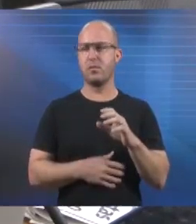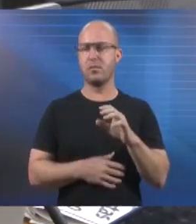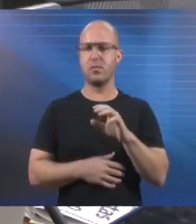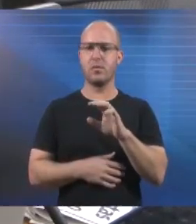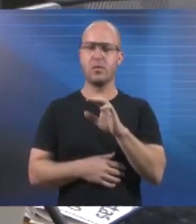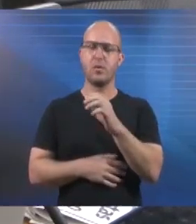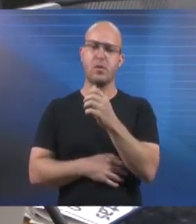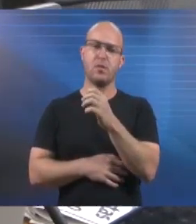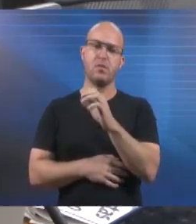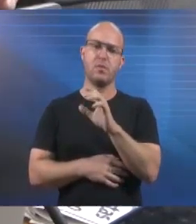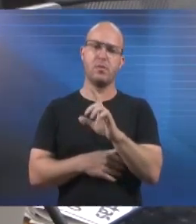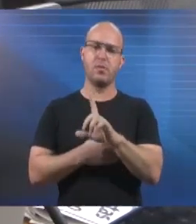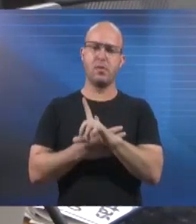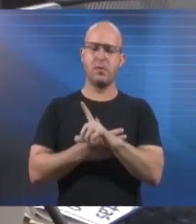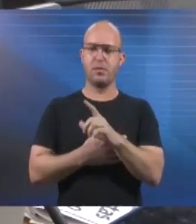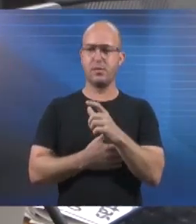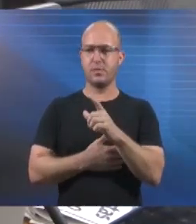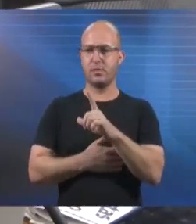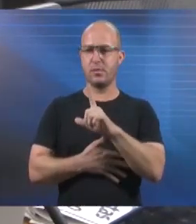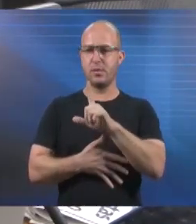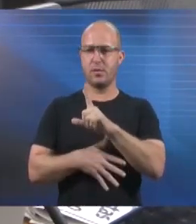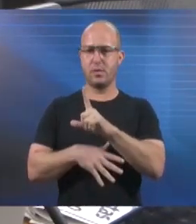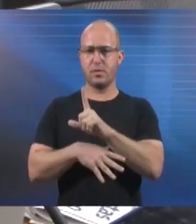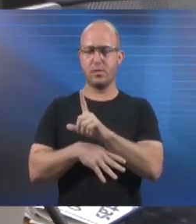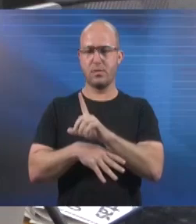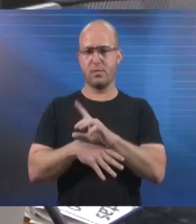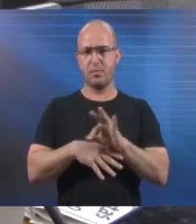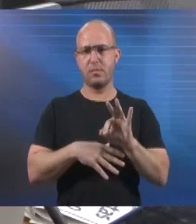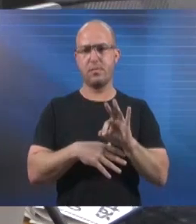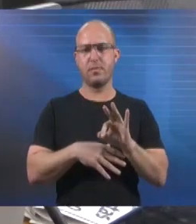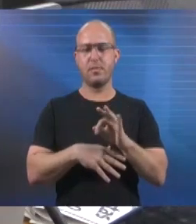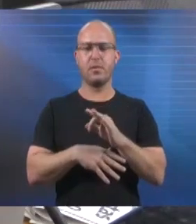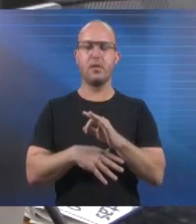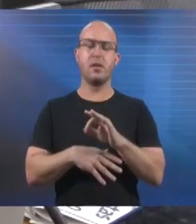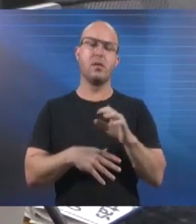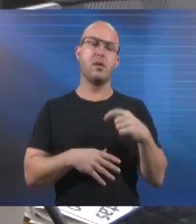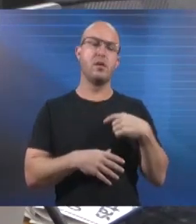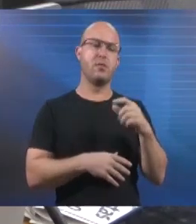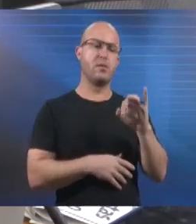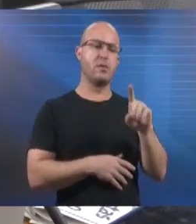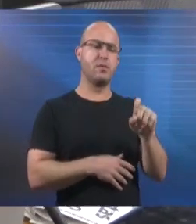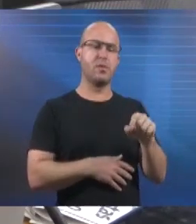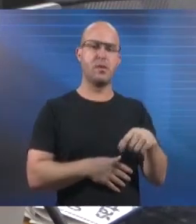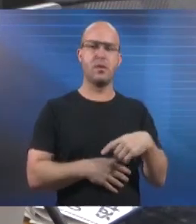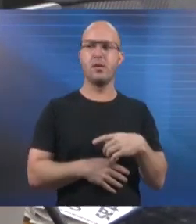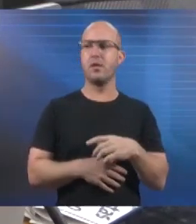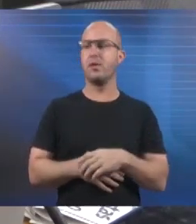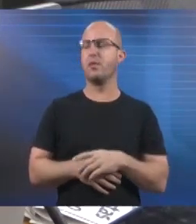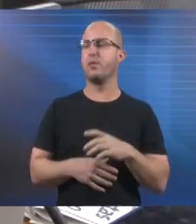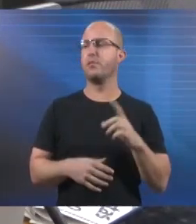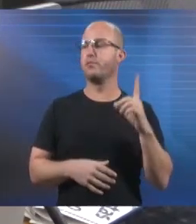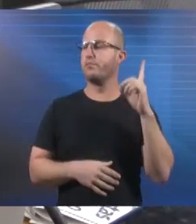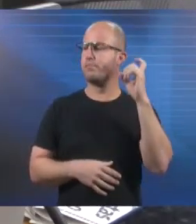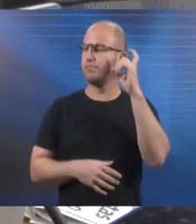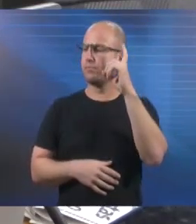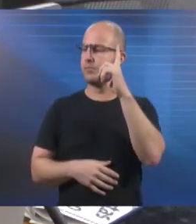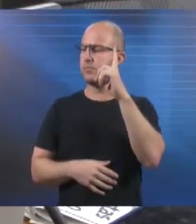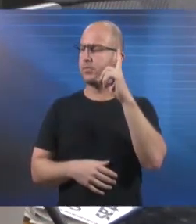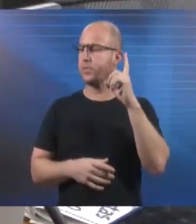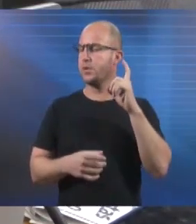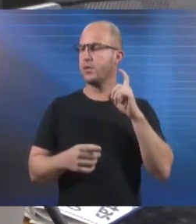idema que o Ibama seria um filhotinho aqui no estado é indiscutivelmente um